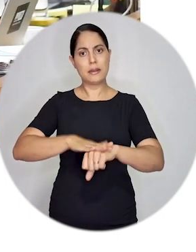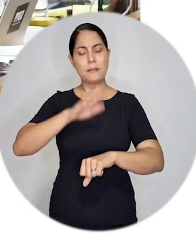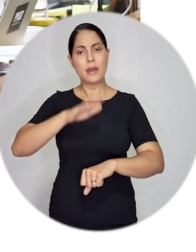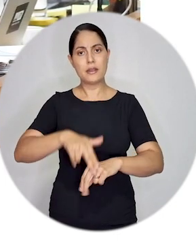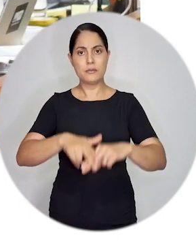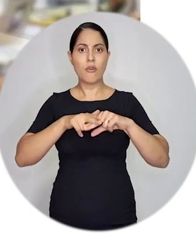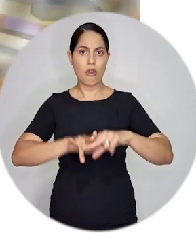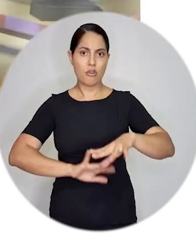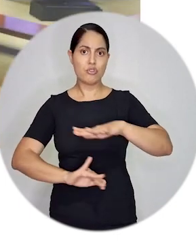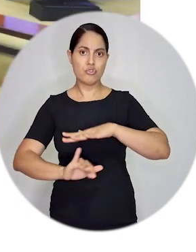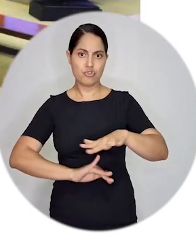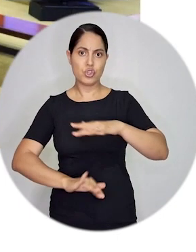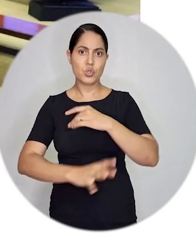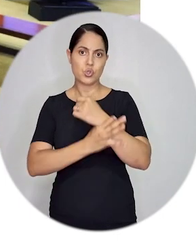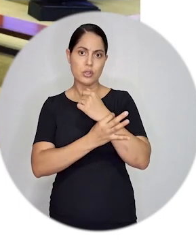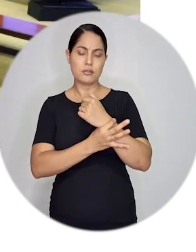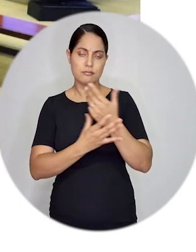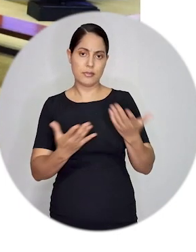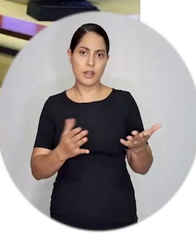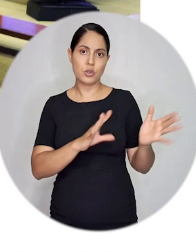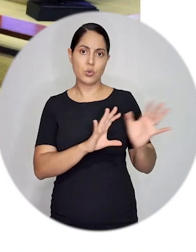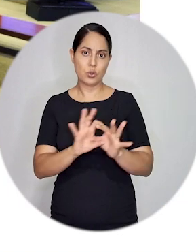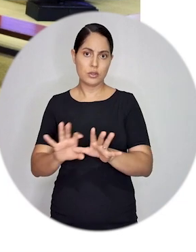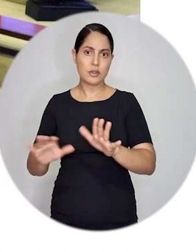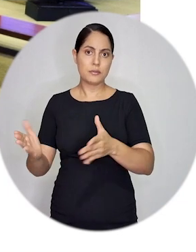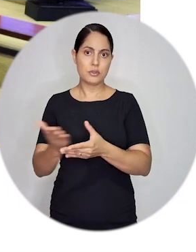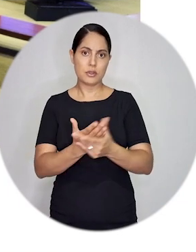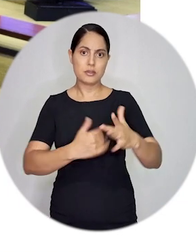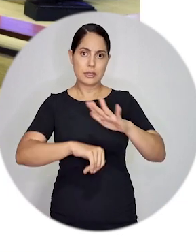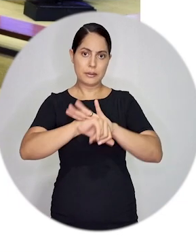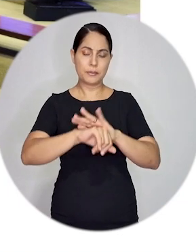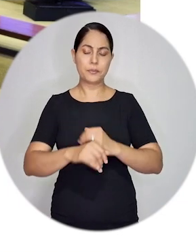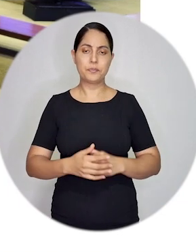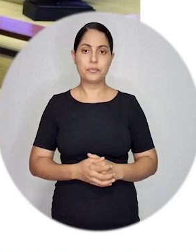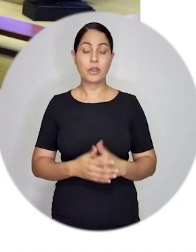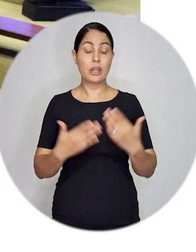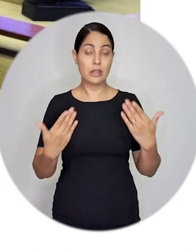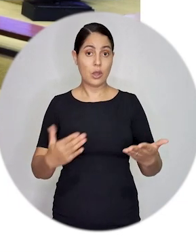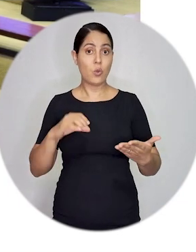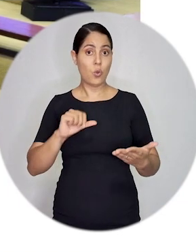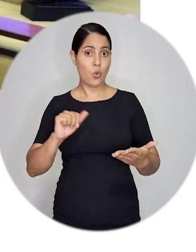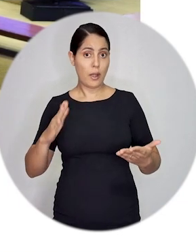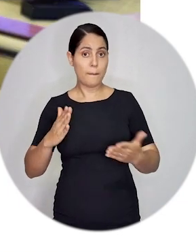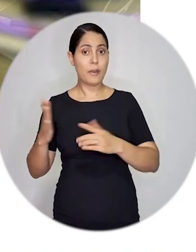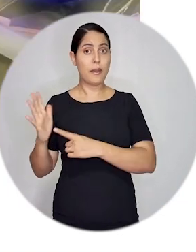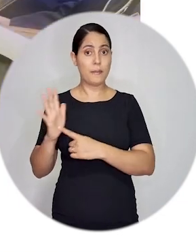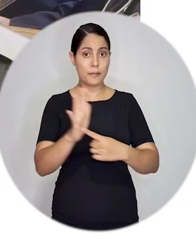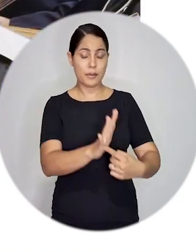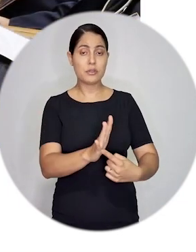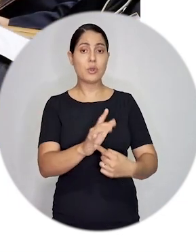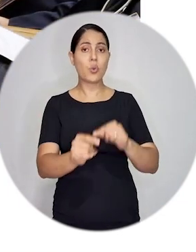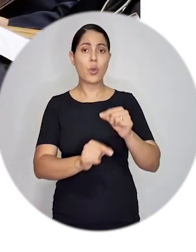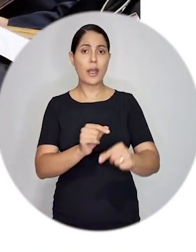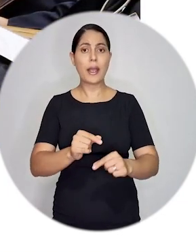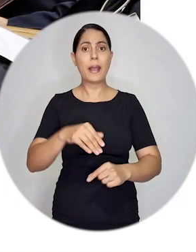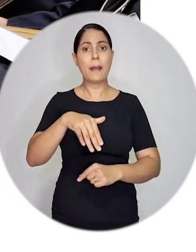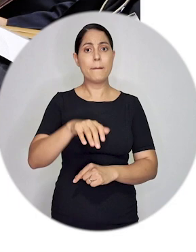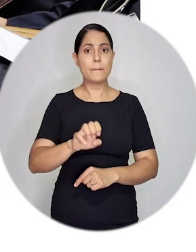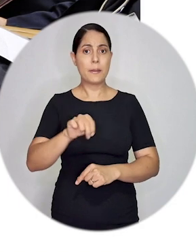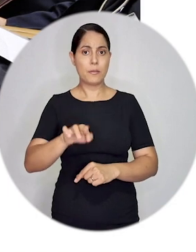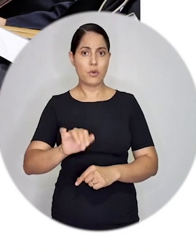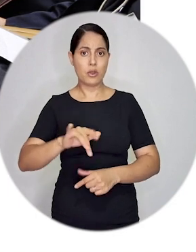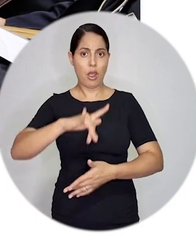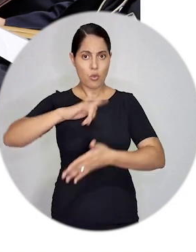no momento de julgamento desses processos criminais. A OAB participou apresentando memoriais, apresentando manifestação